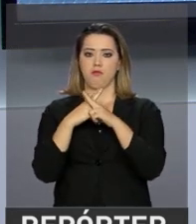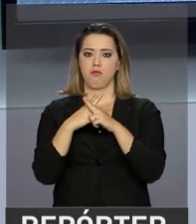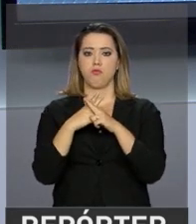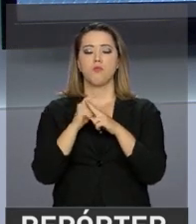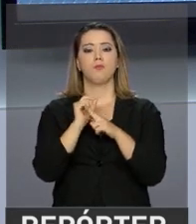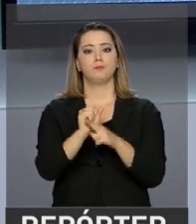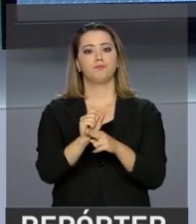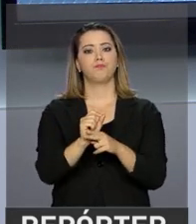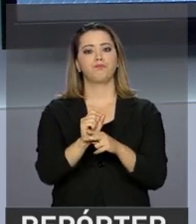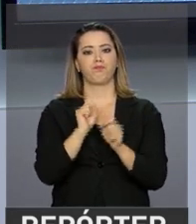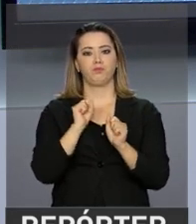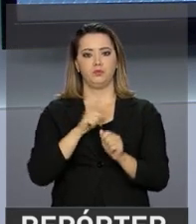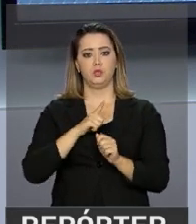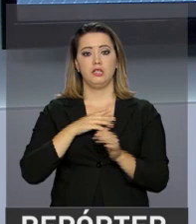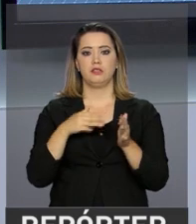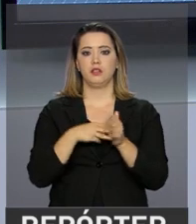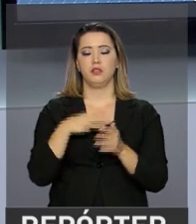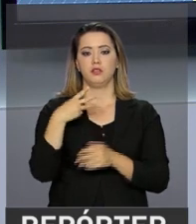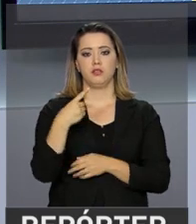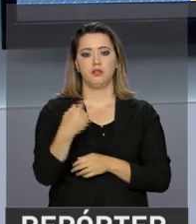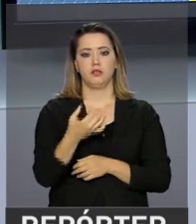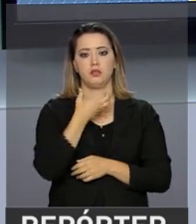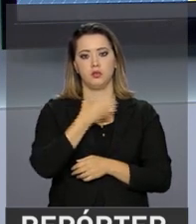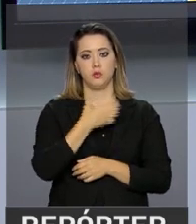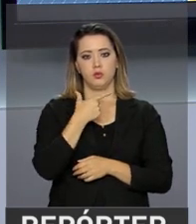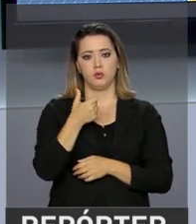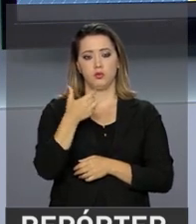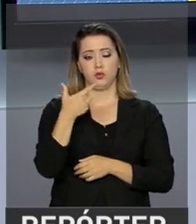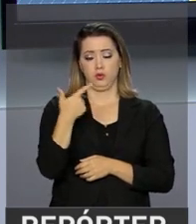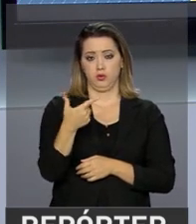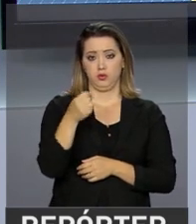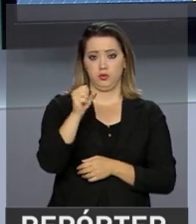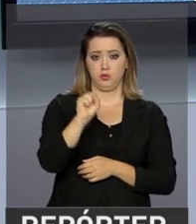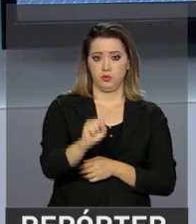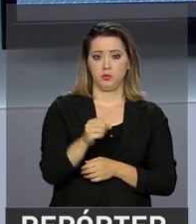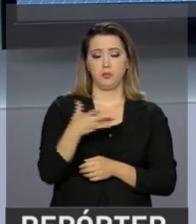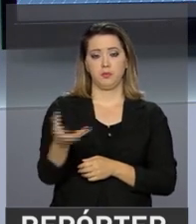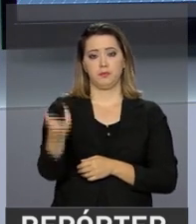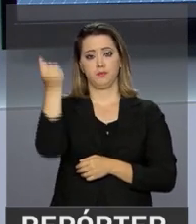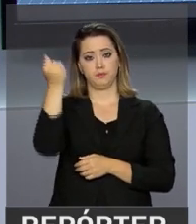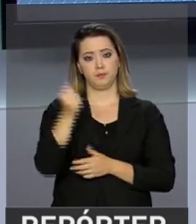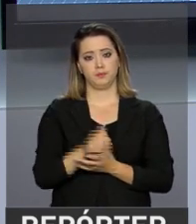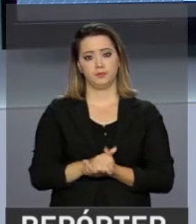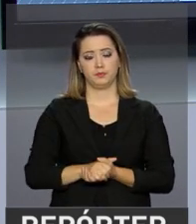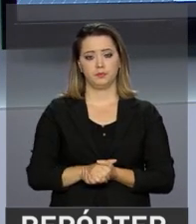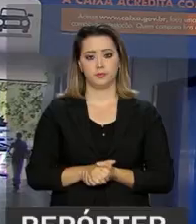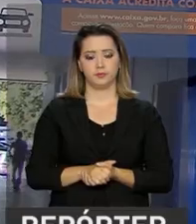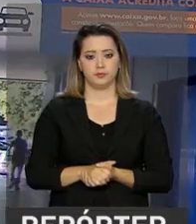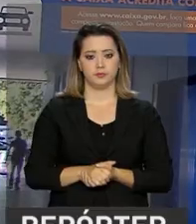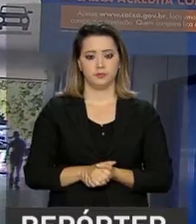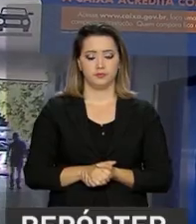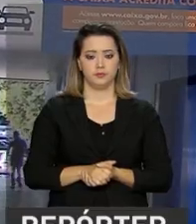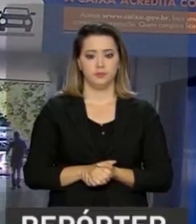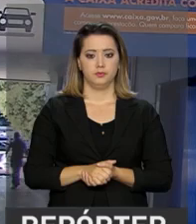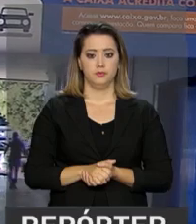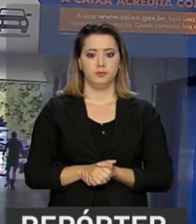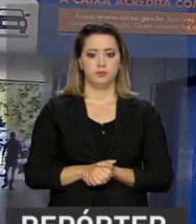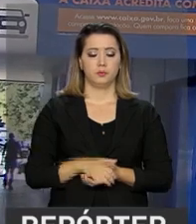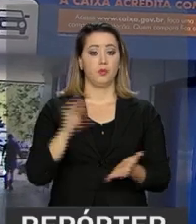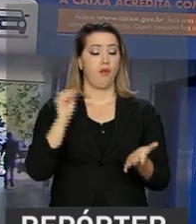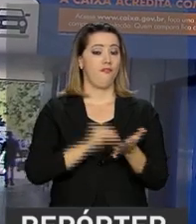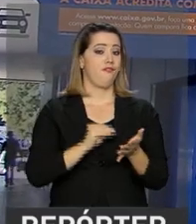agência da Caixa tem até o dia 31 de Dezembro de 2018 para retirar o valor